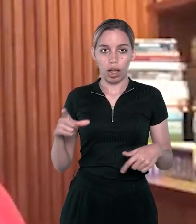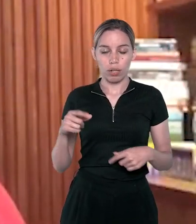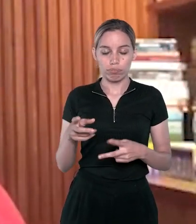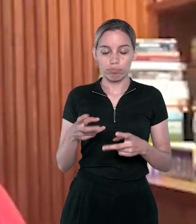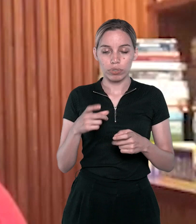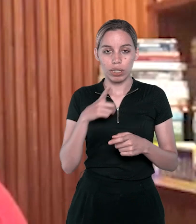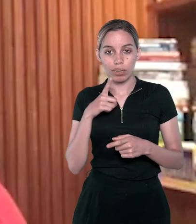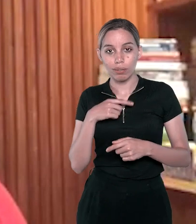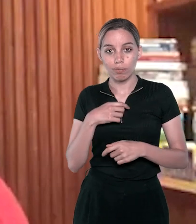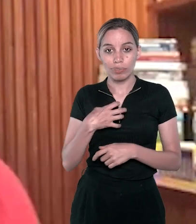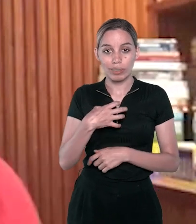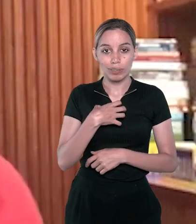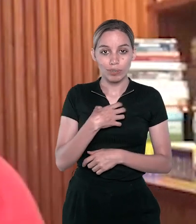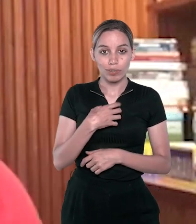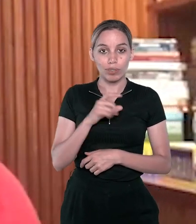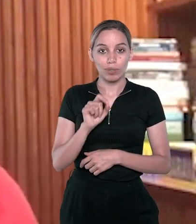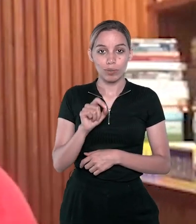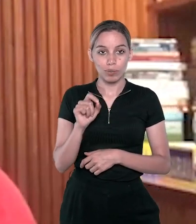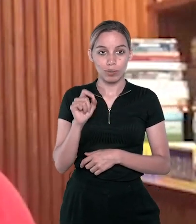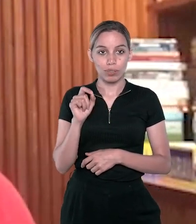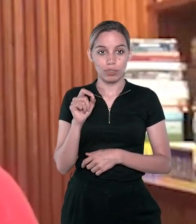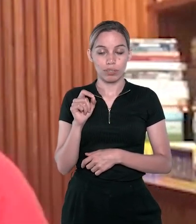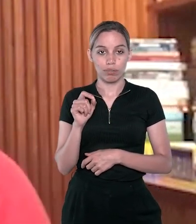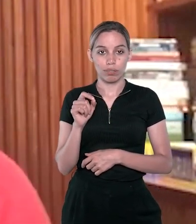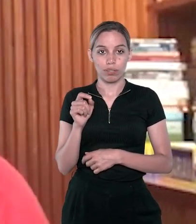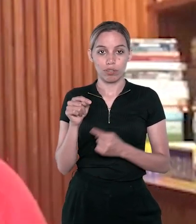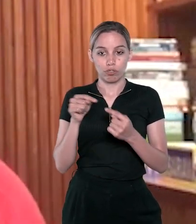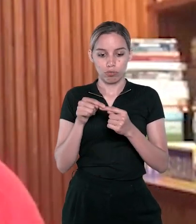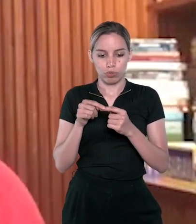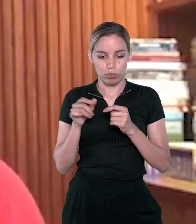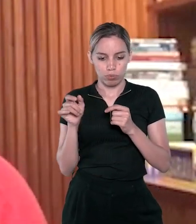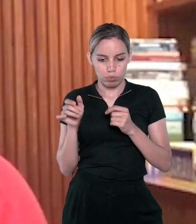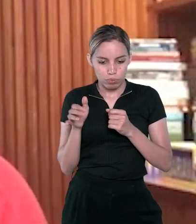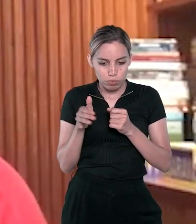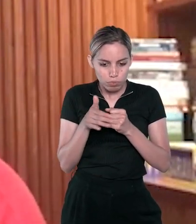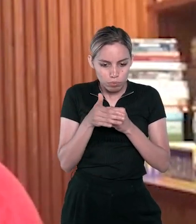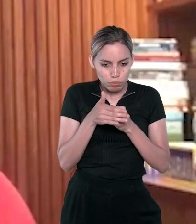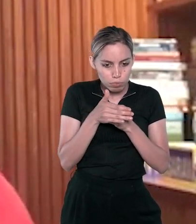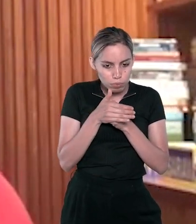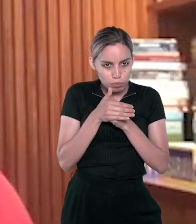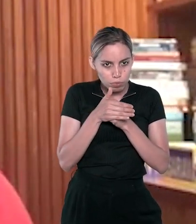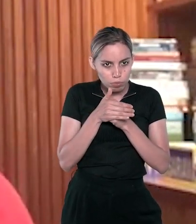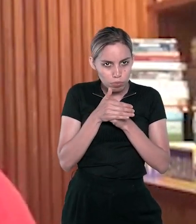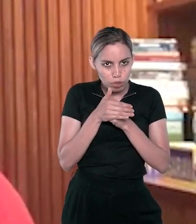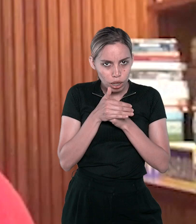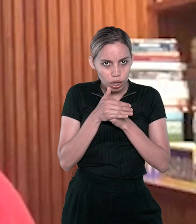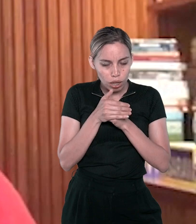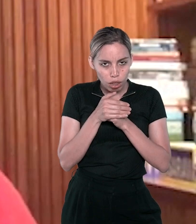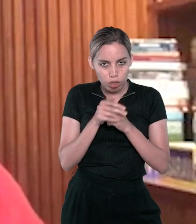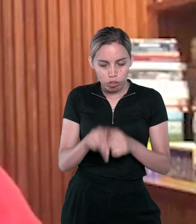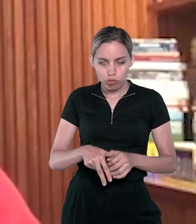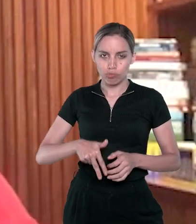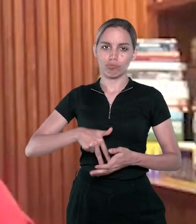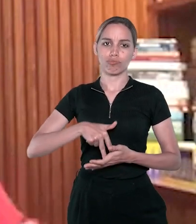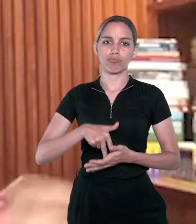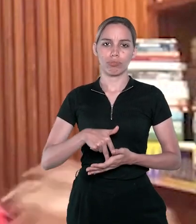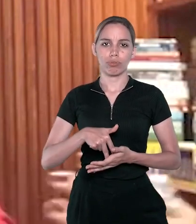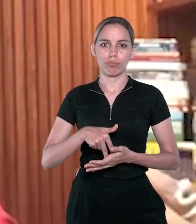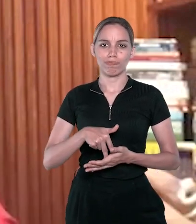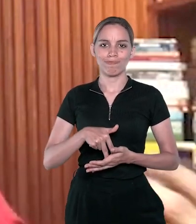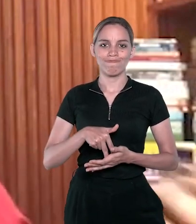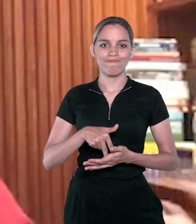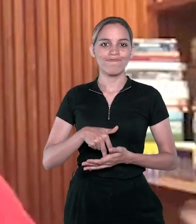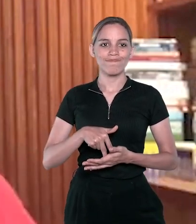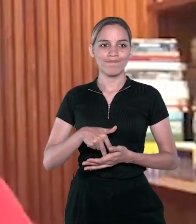sentido de sair de um certo isolamento ou confinamento, né? E